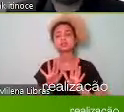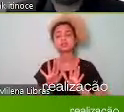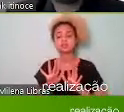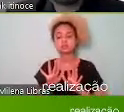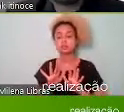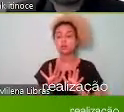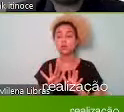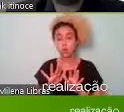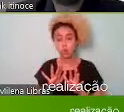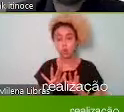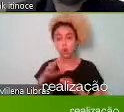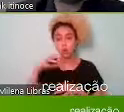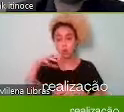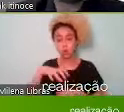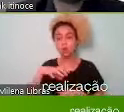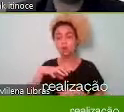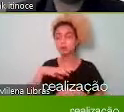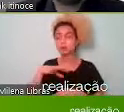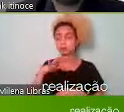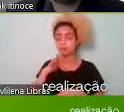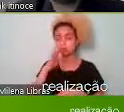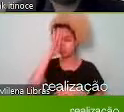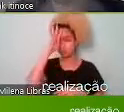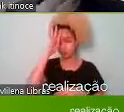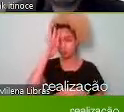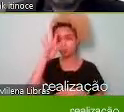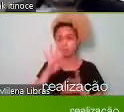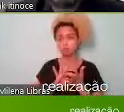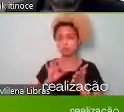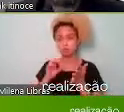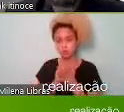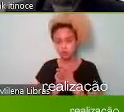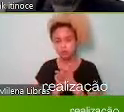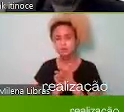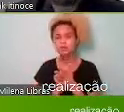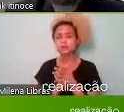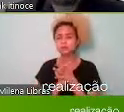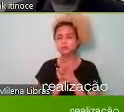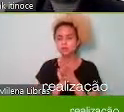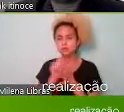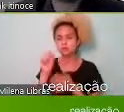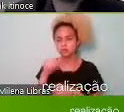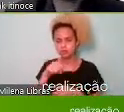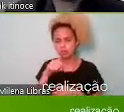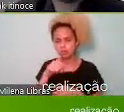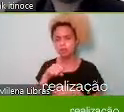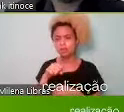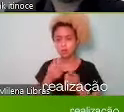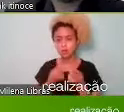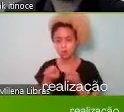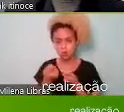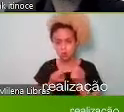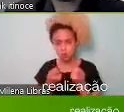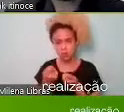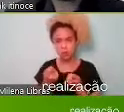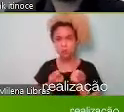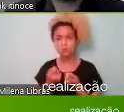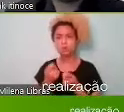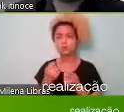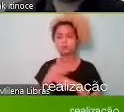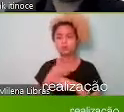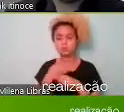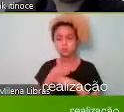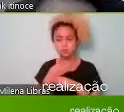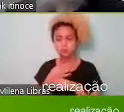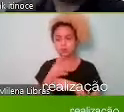de Bombeiros Militar, ele credencia, sim, dentro do seu controle, a participação de